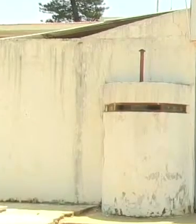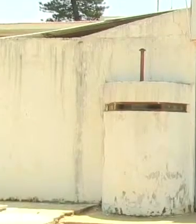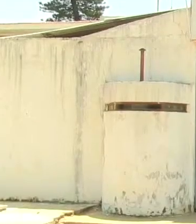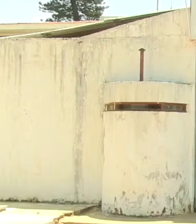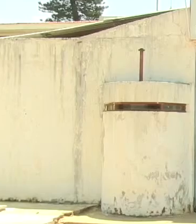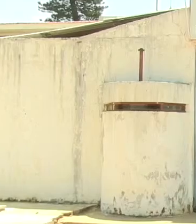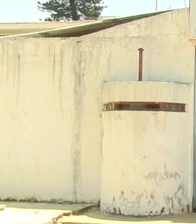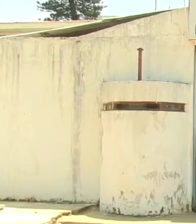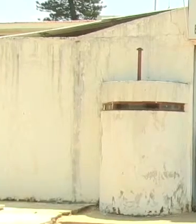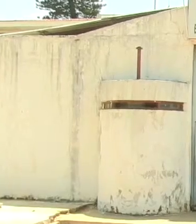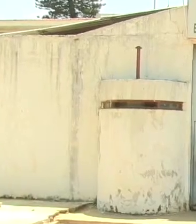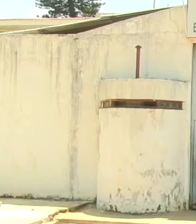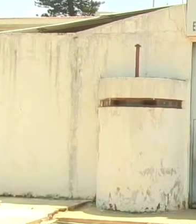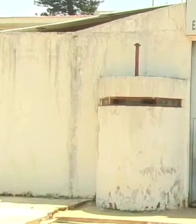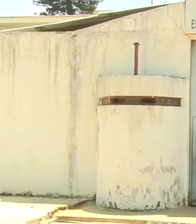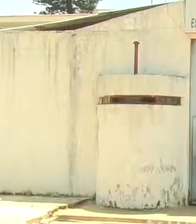Tchau!